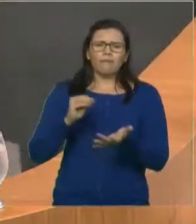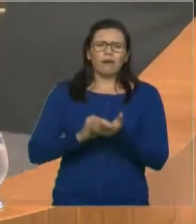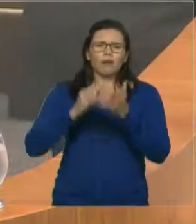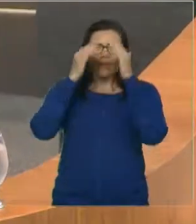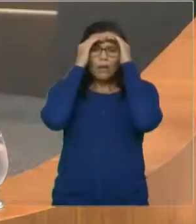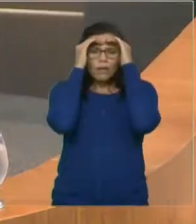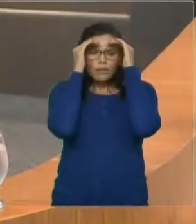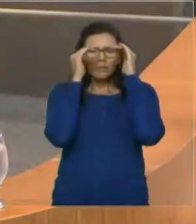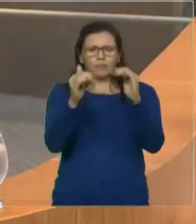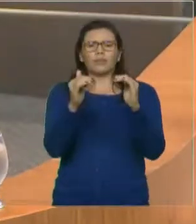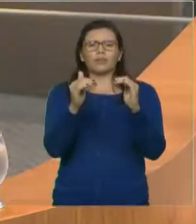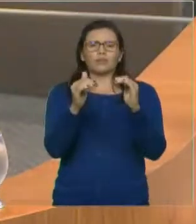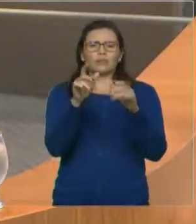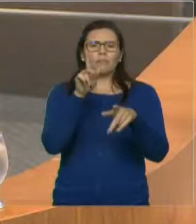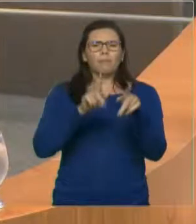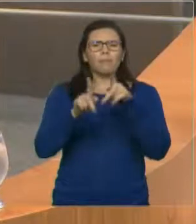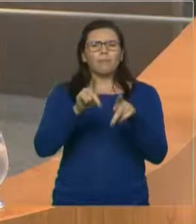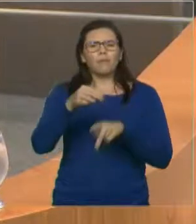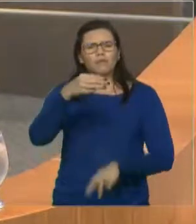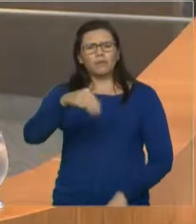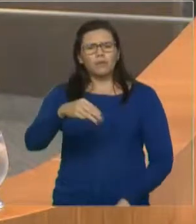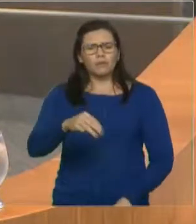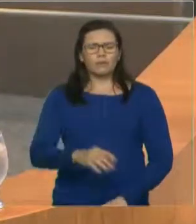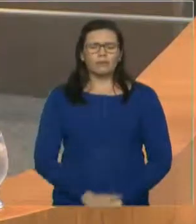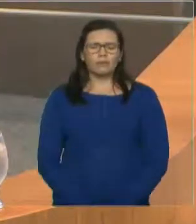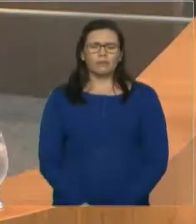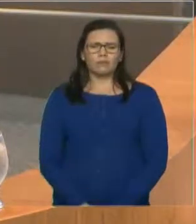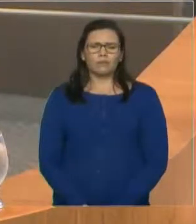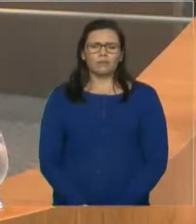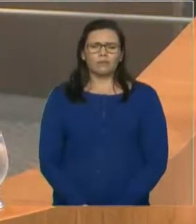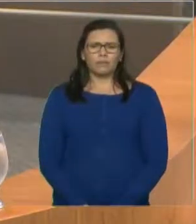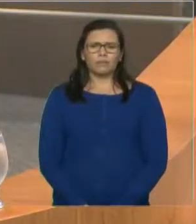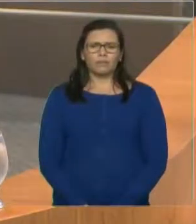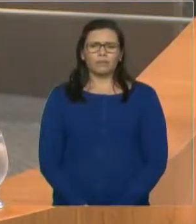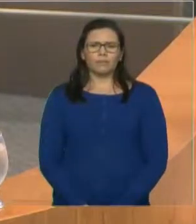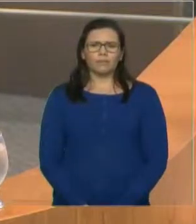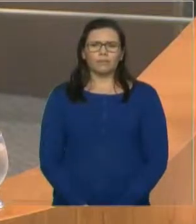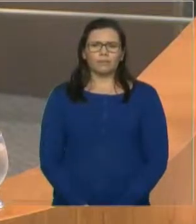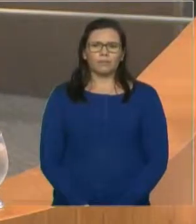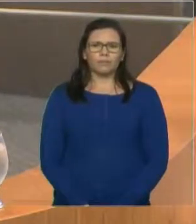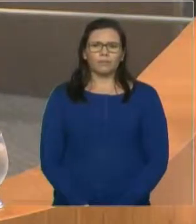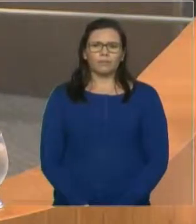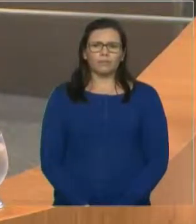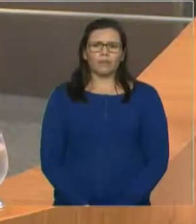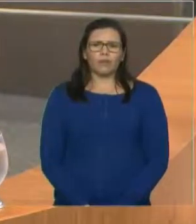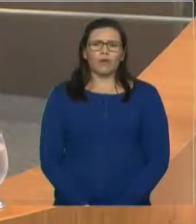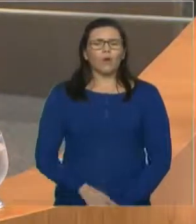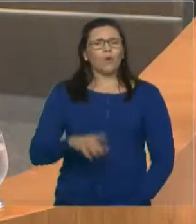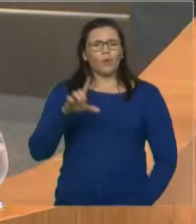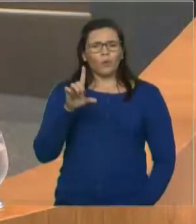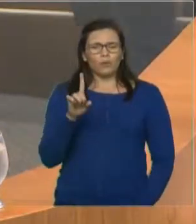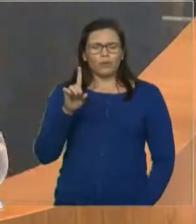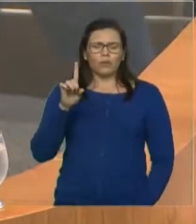que não tem proporção. Através do governo federal, através do DENIT.